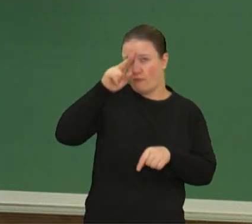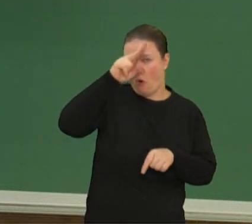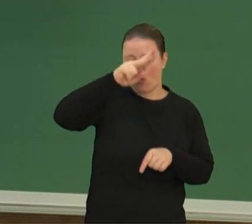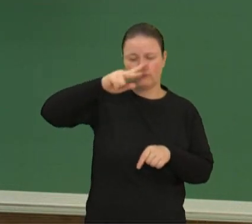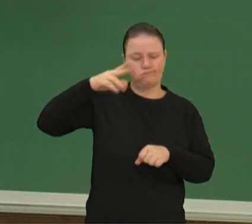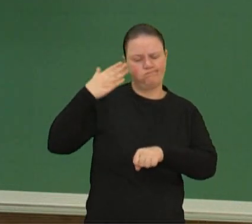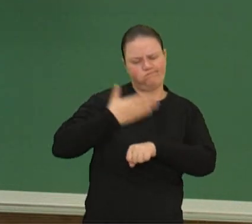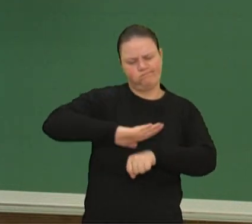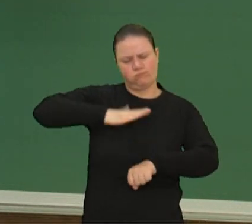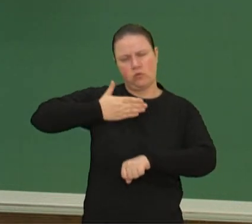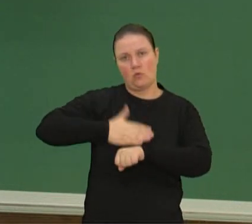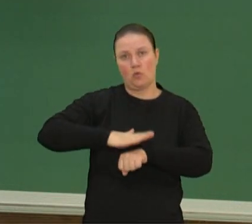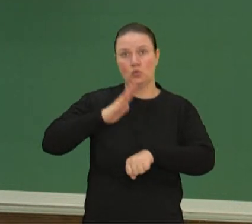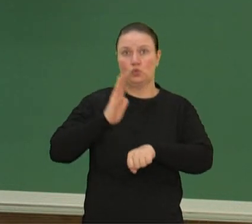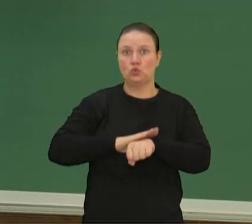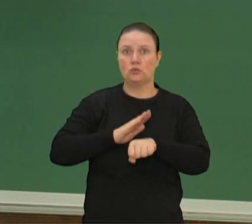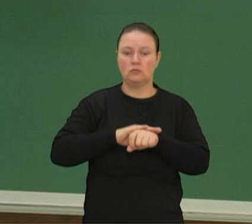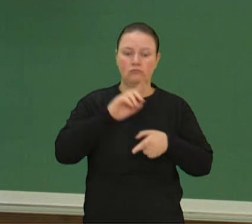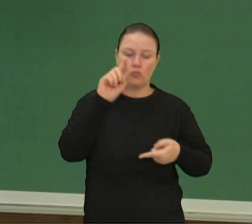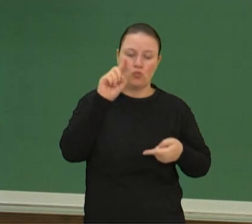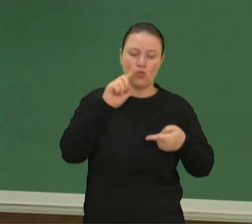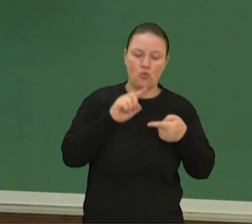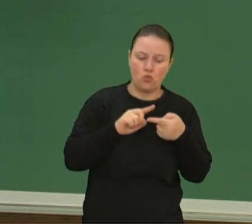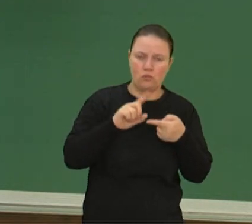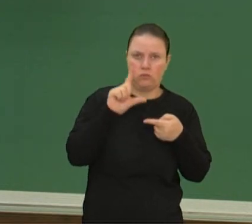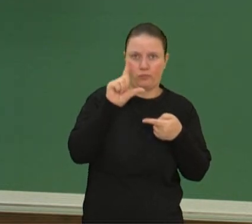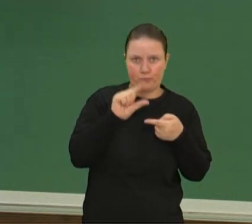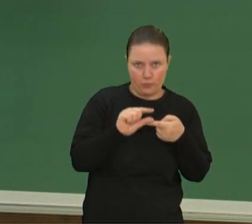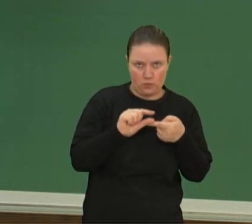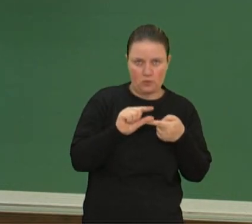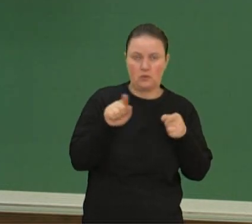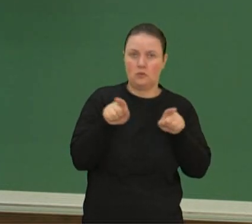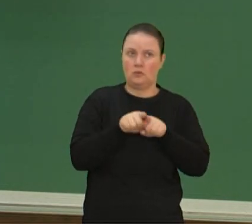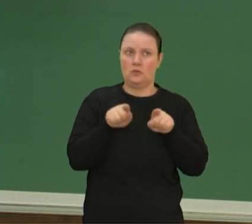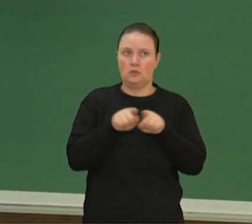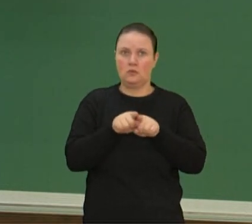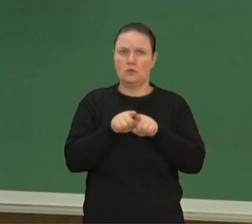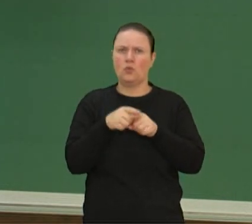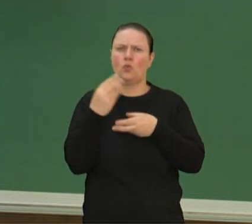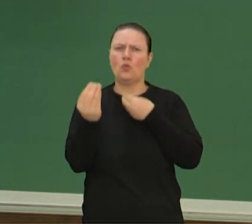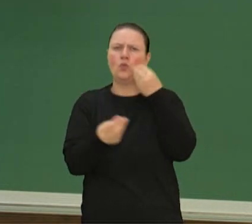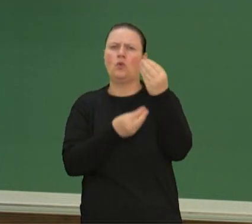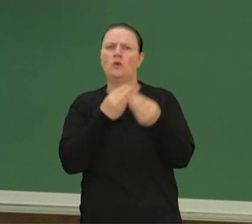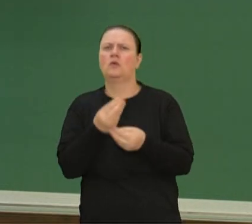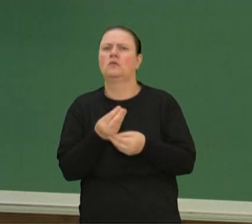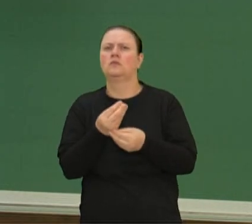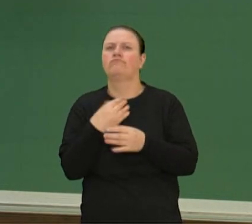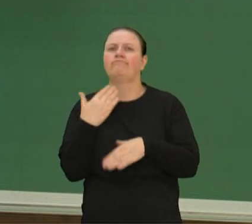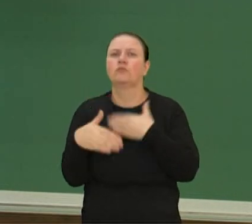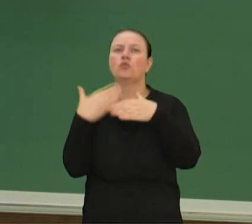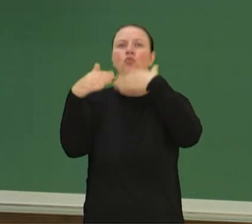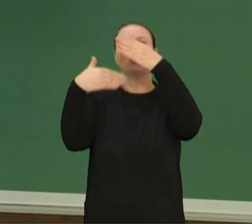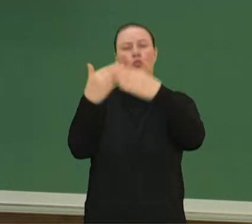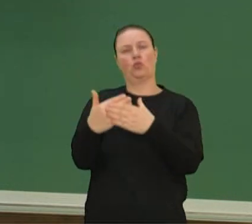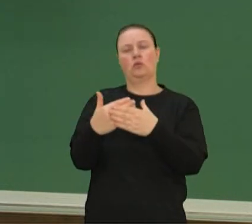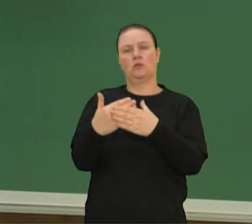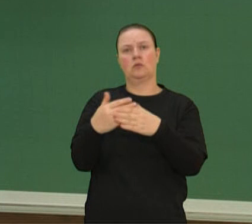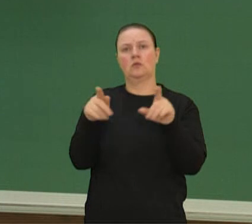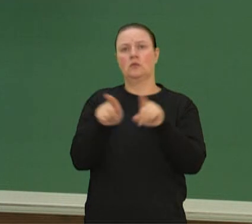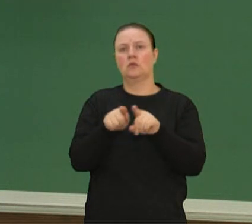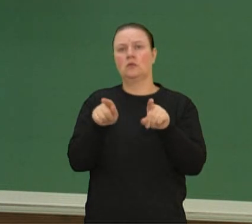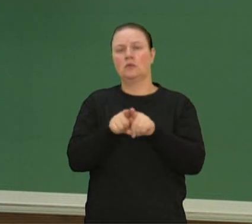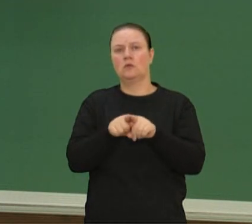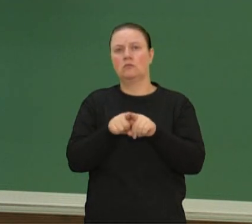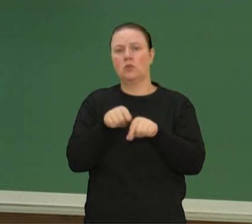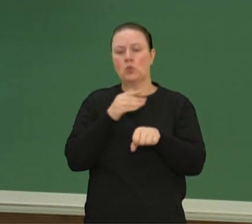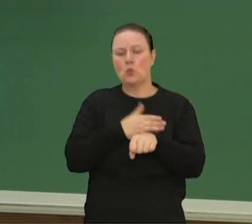intensidade num curto período de tempo. Falamos formas, como eu desenvolvo